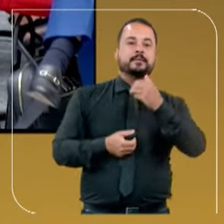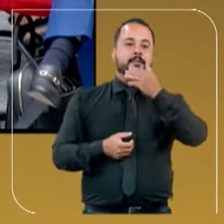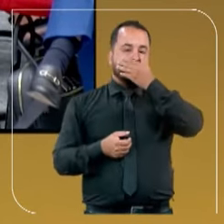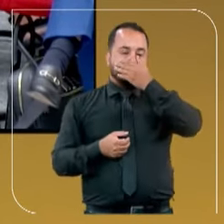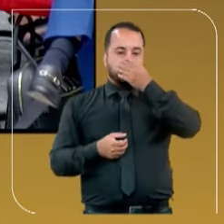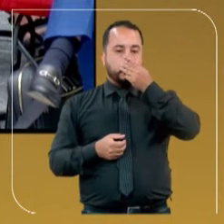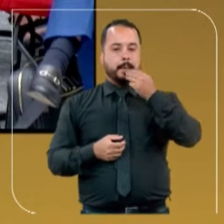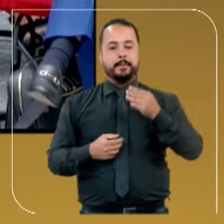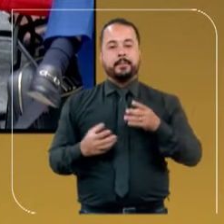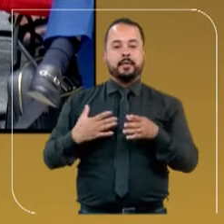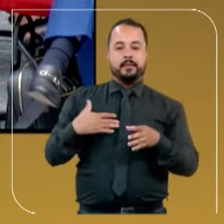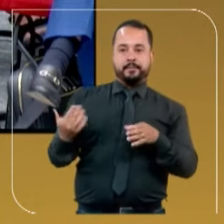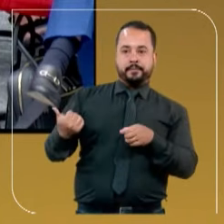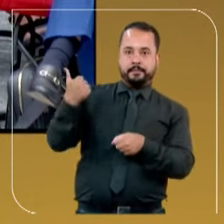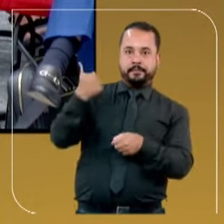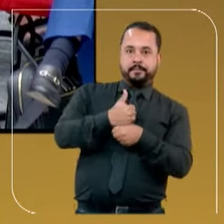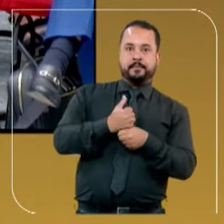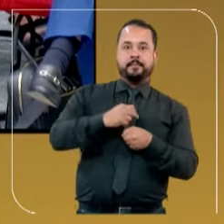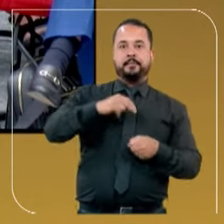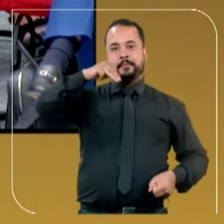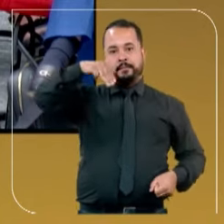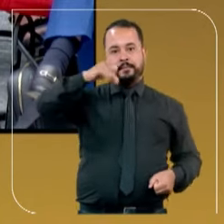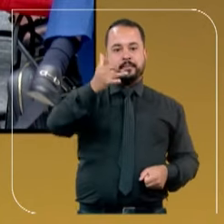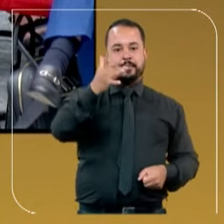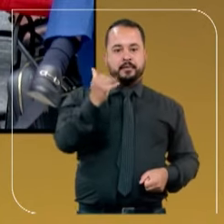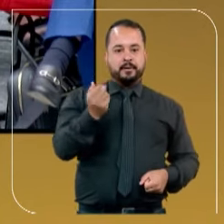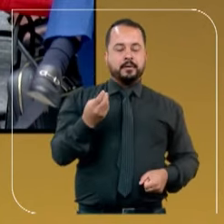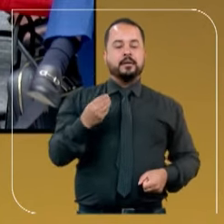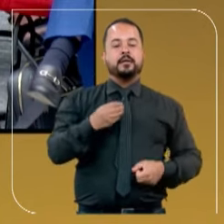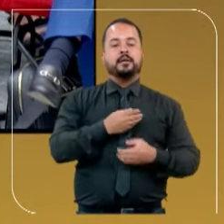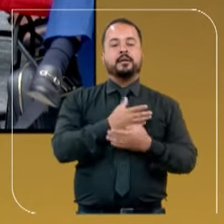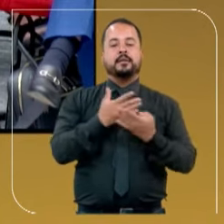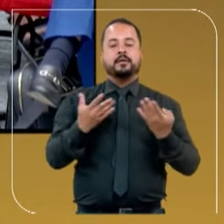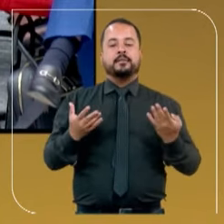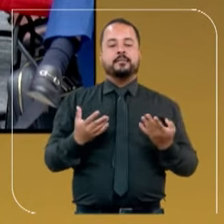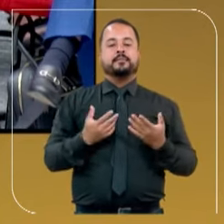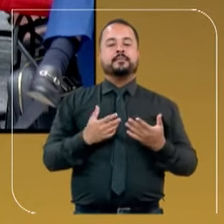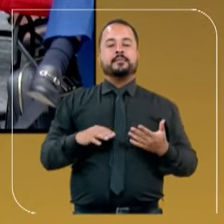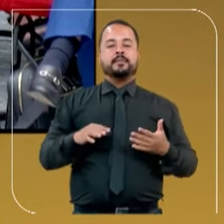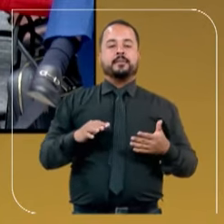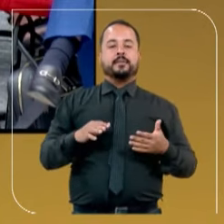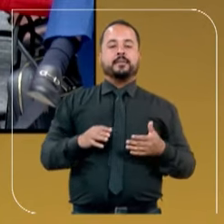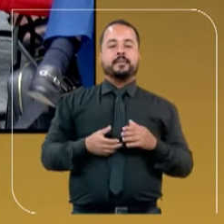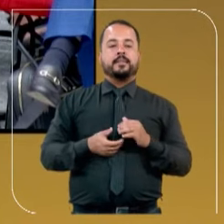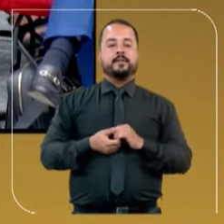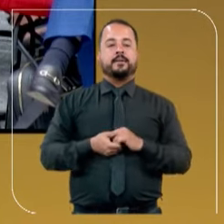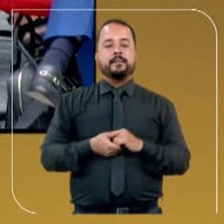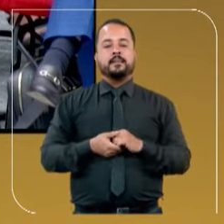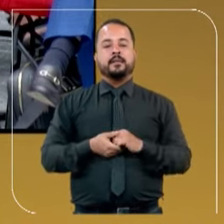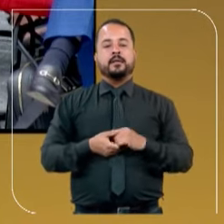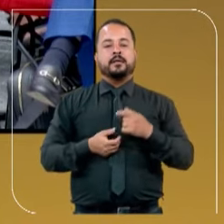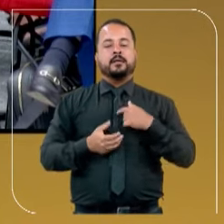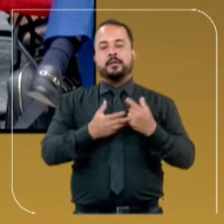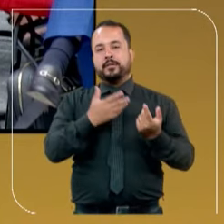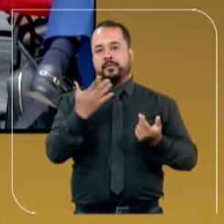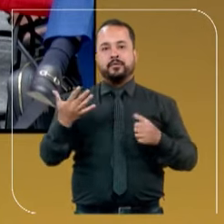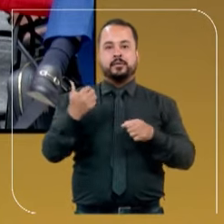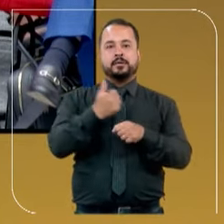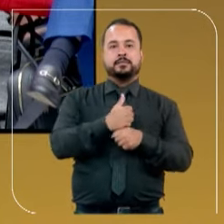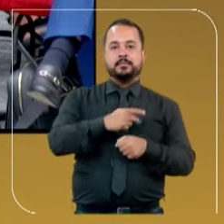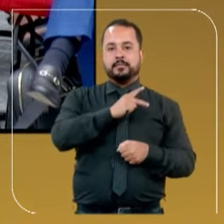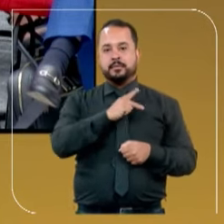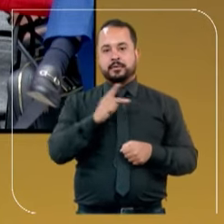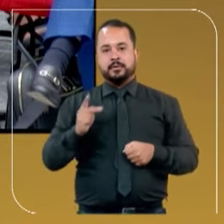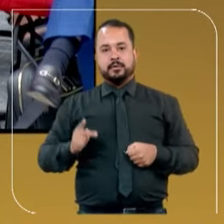Mauro Campelo, e esse olhar aqui foi na visão que eu estou fazendo, tá? E o nosso vice-presidente do